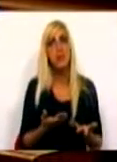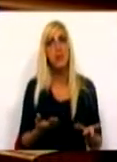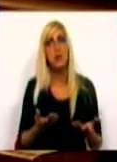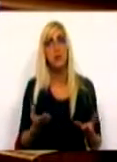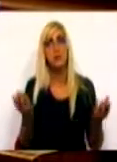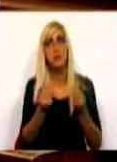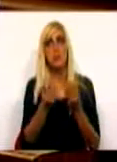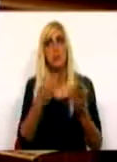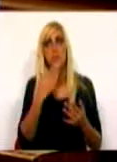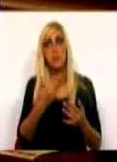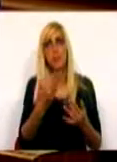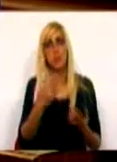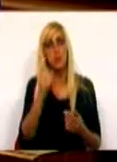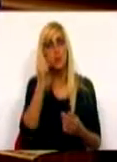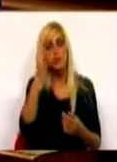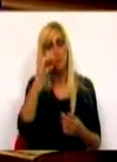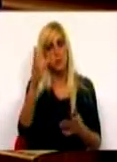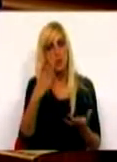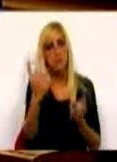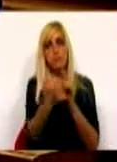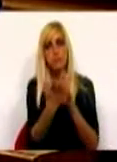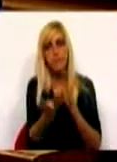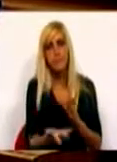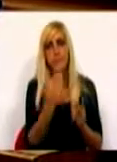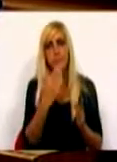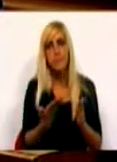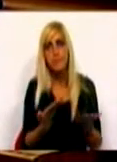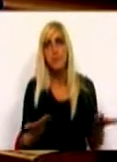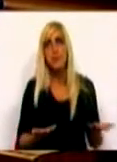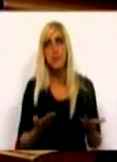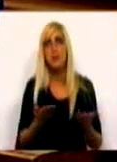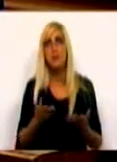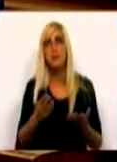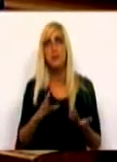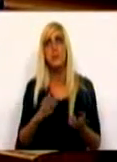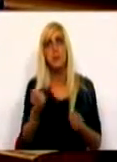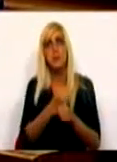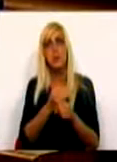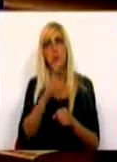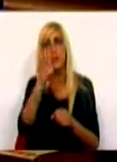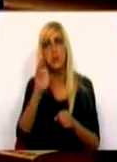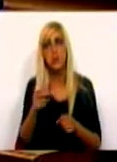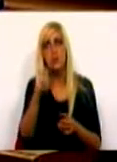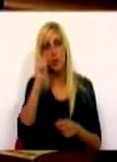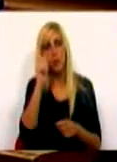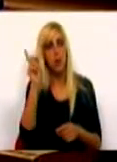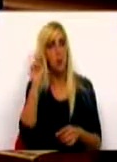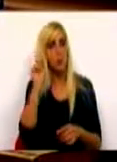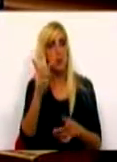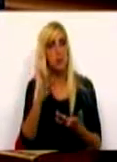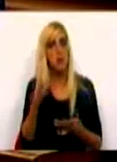ao Sr. Ministro, porque atenda às especificidades da atividade das entidades regionais de turismo e a sua importância no